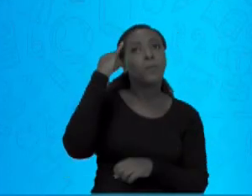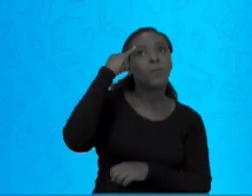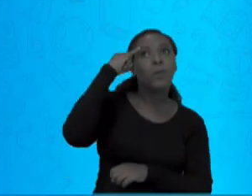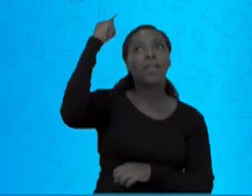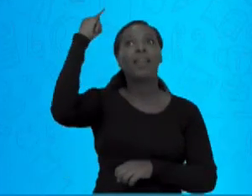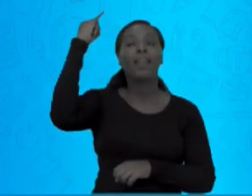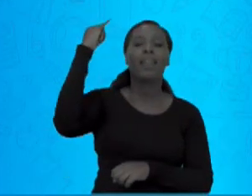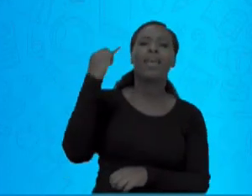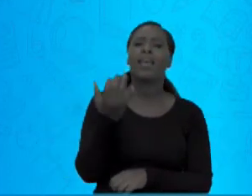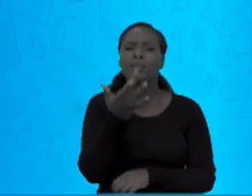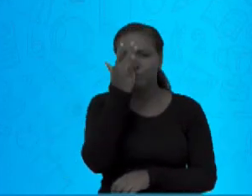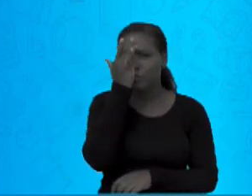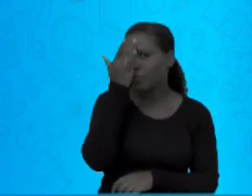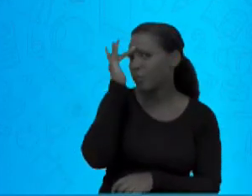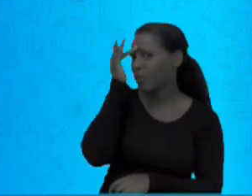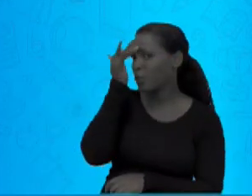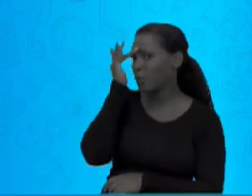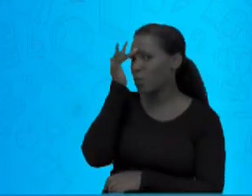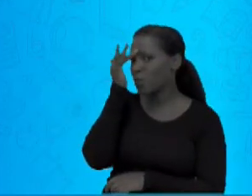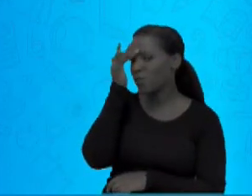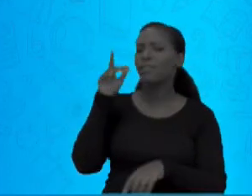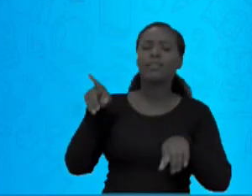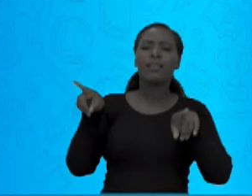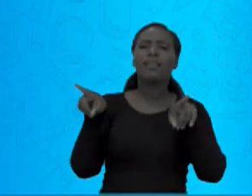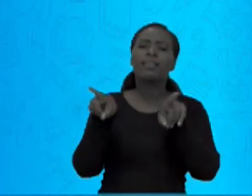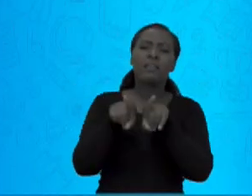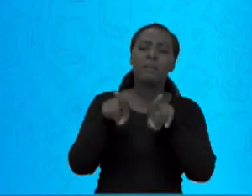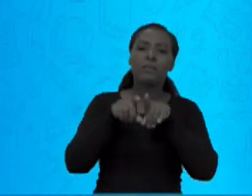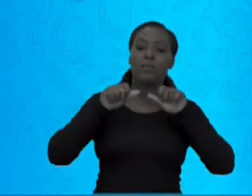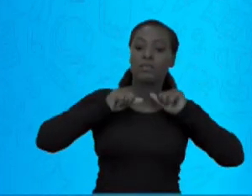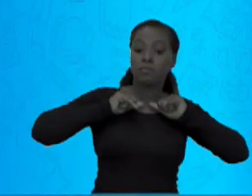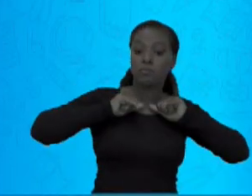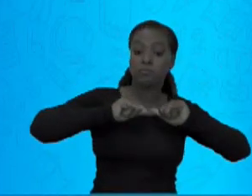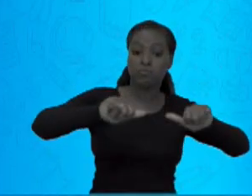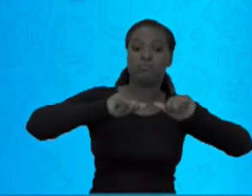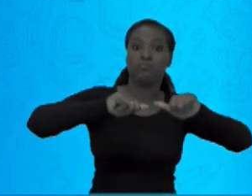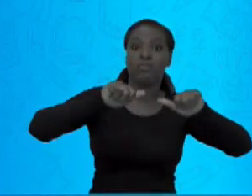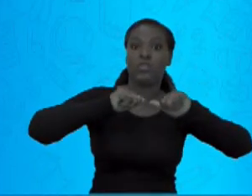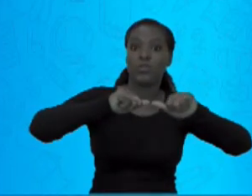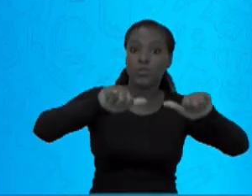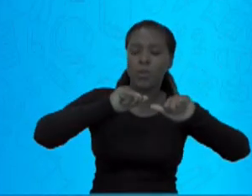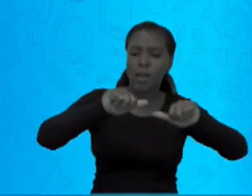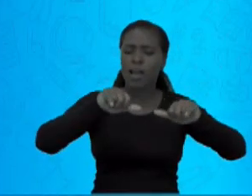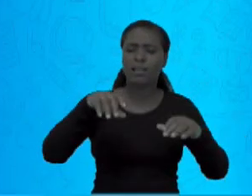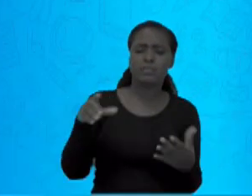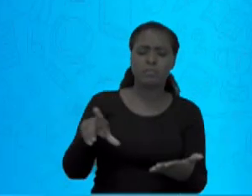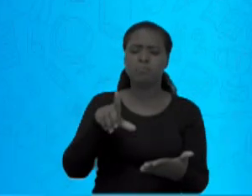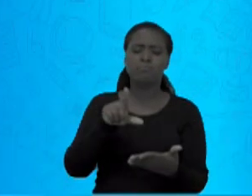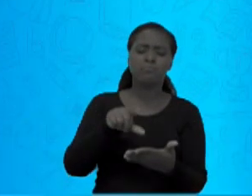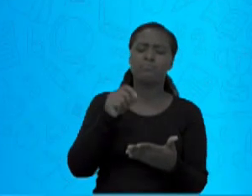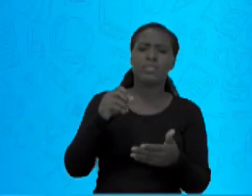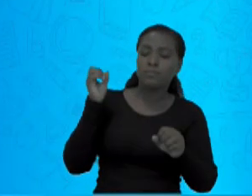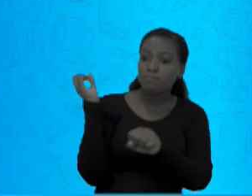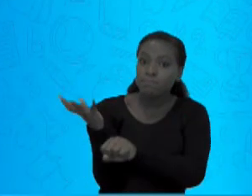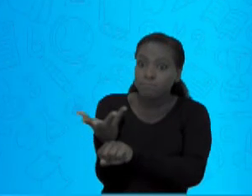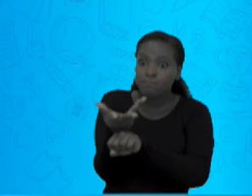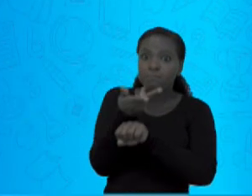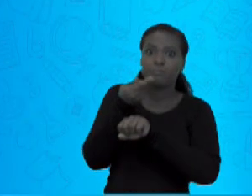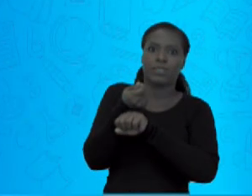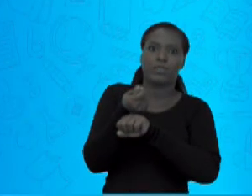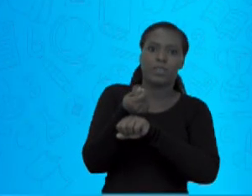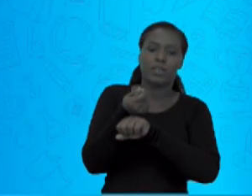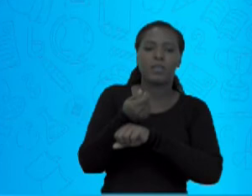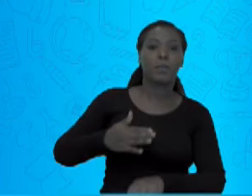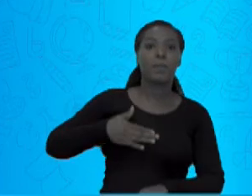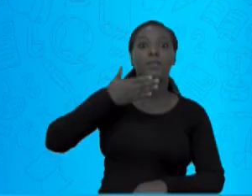pelos hindus e foi divulgado e aperfeiçoado pelos árabes. Por isso, ele também é